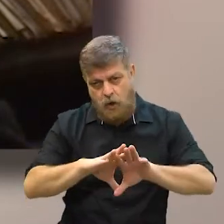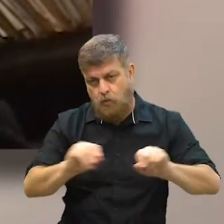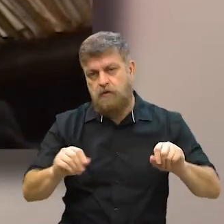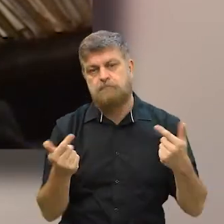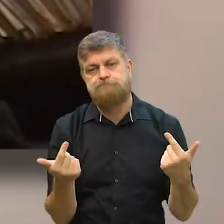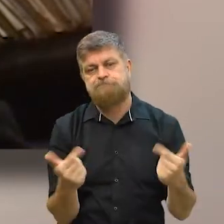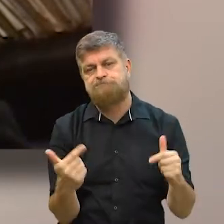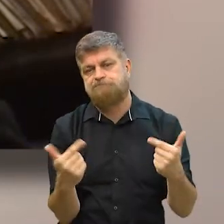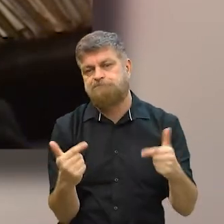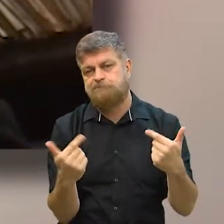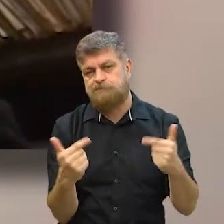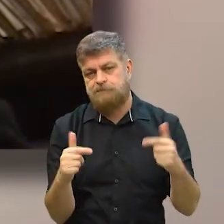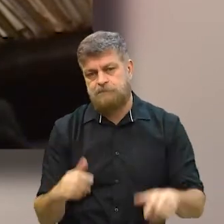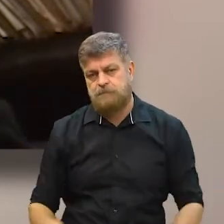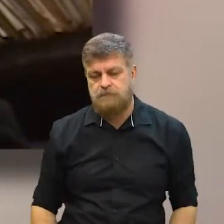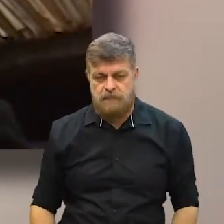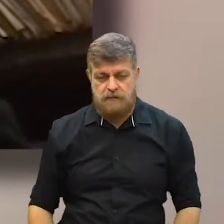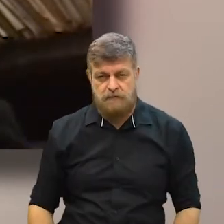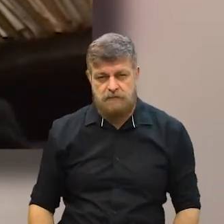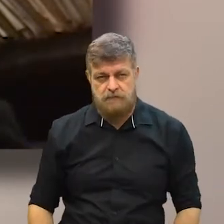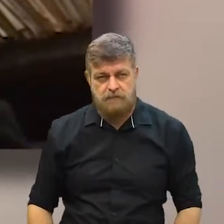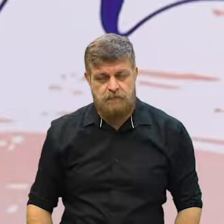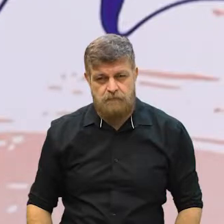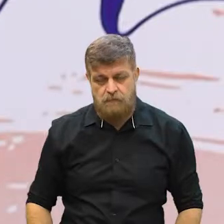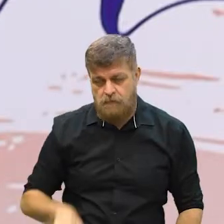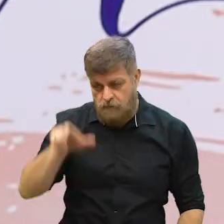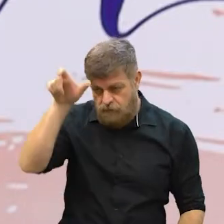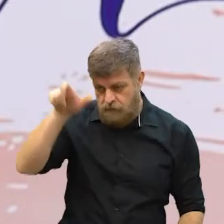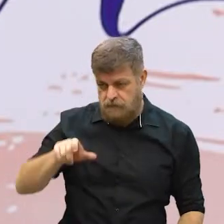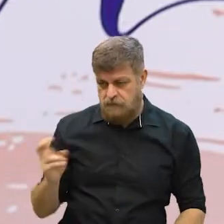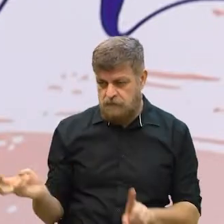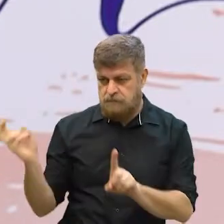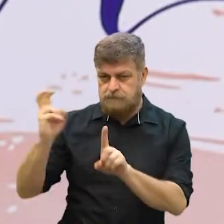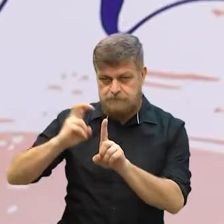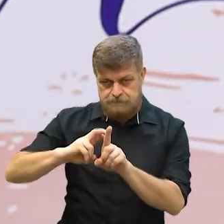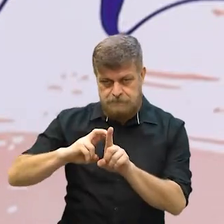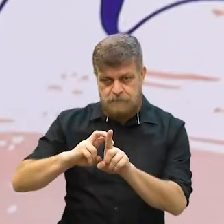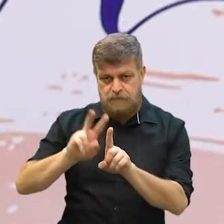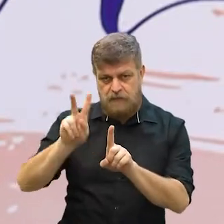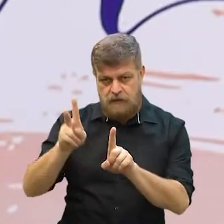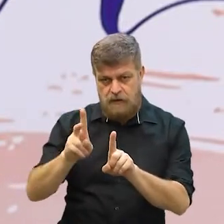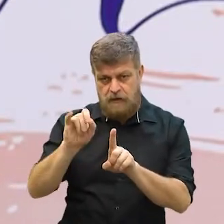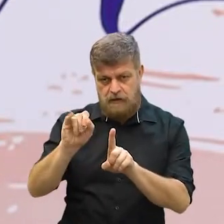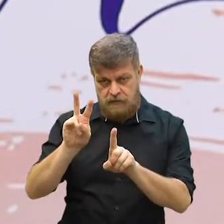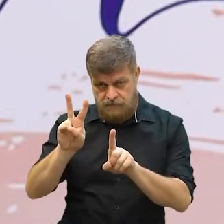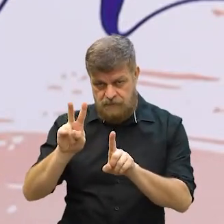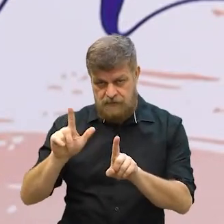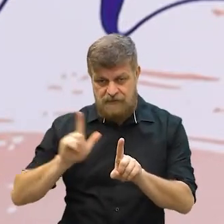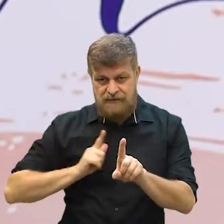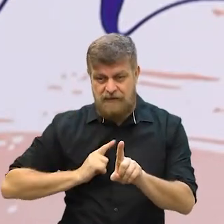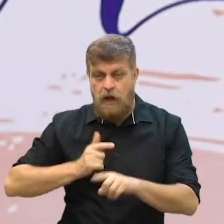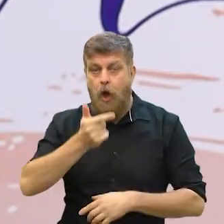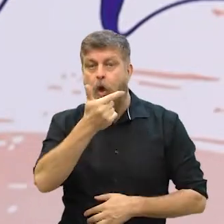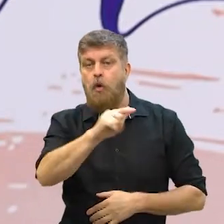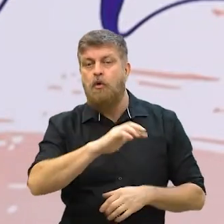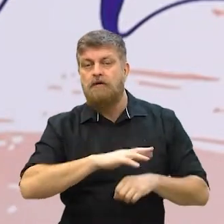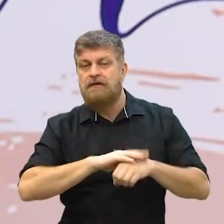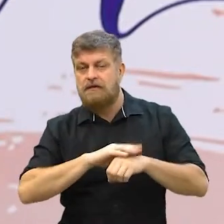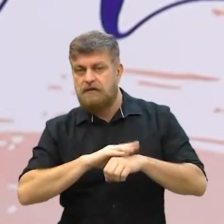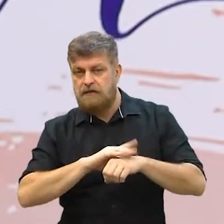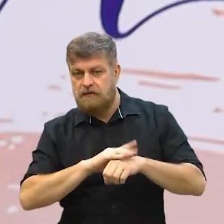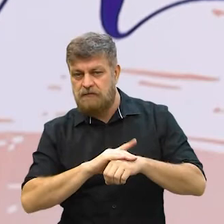para a diabetes, não há cura para o HIV. A pessoa portadora do HIV, ela pode desenvolver